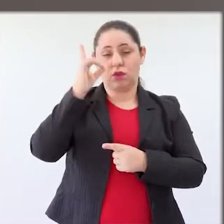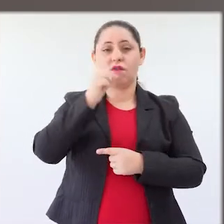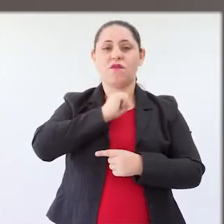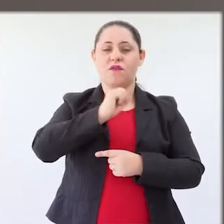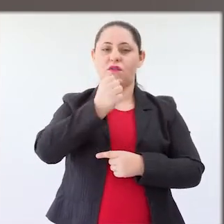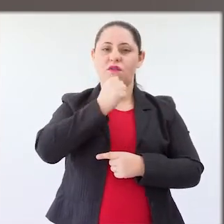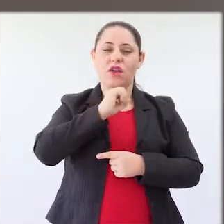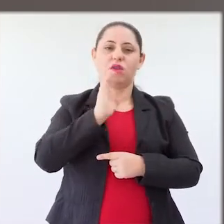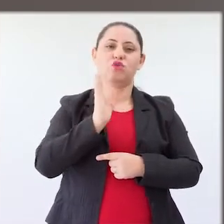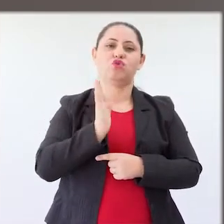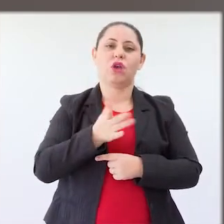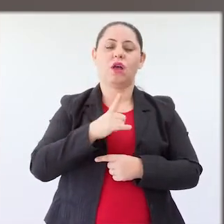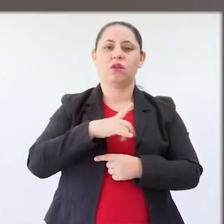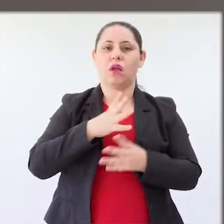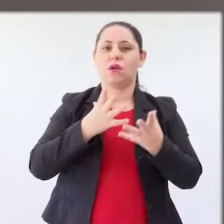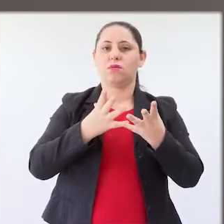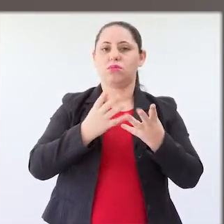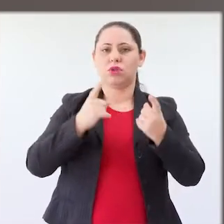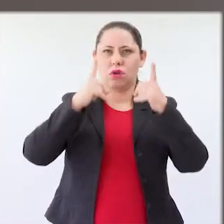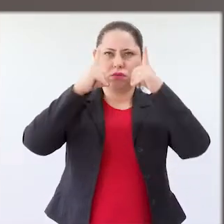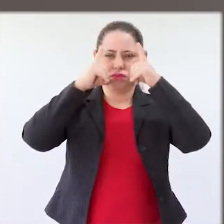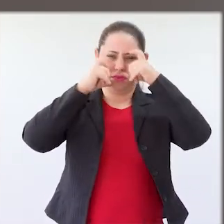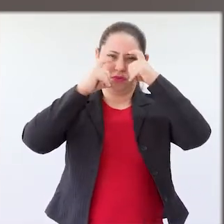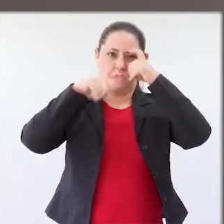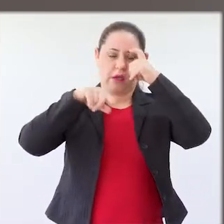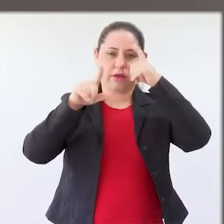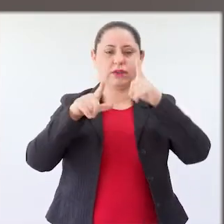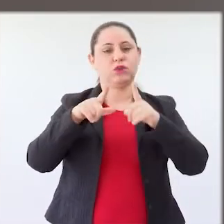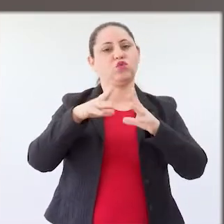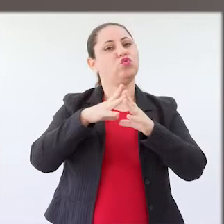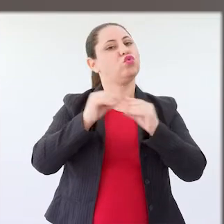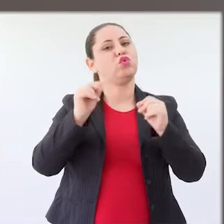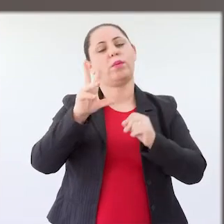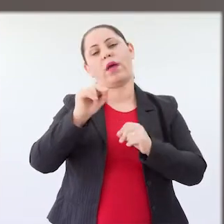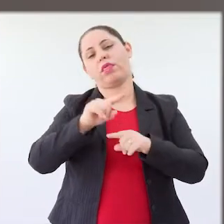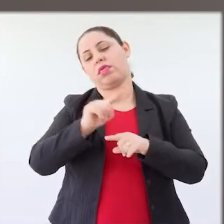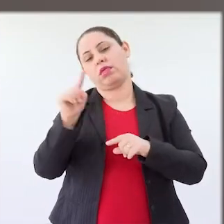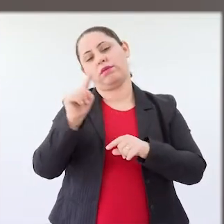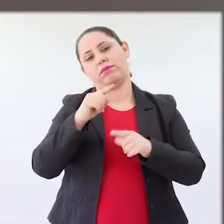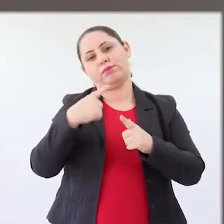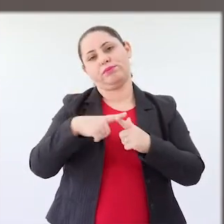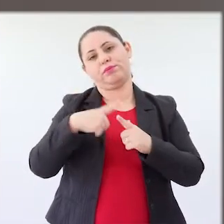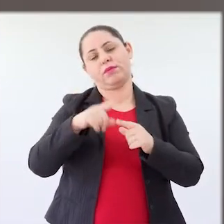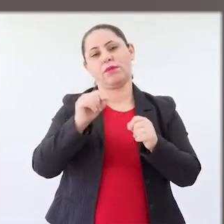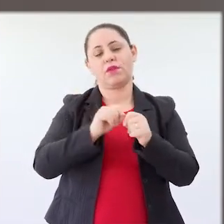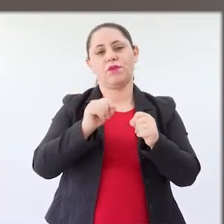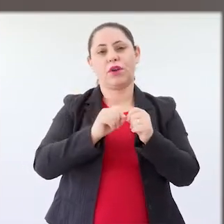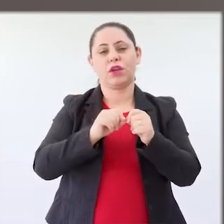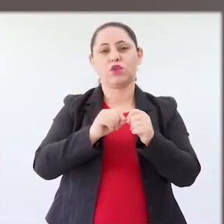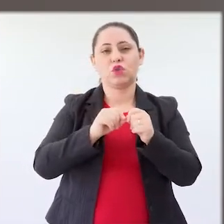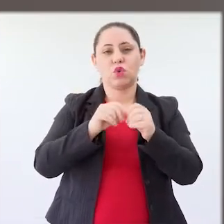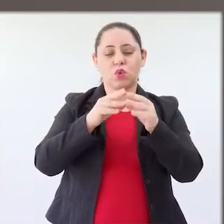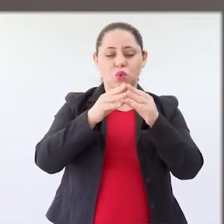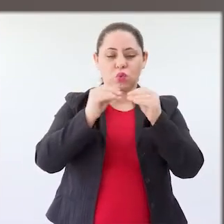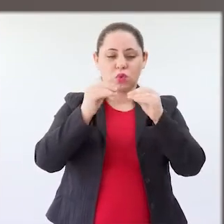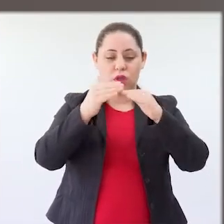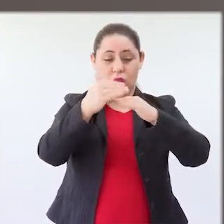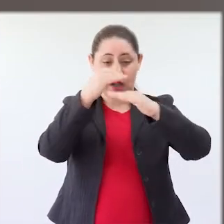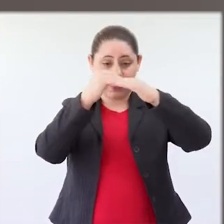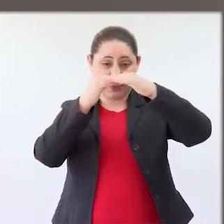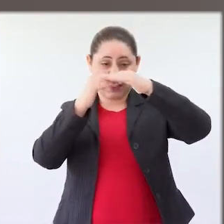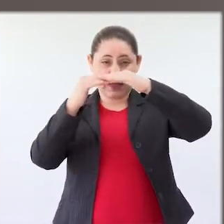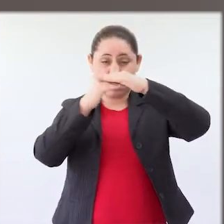paciente ele já tem um processo de envelhecimento e tem muitas marcas de expressões, pode ser que não suma todas as rugas, porque ele faz um